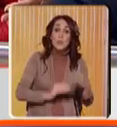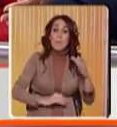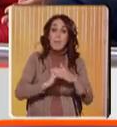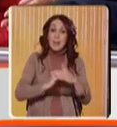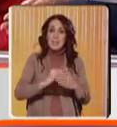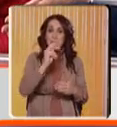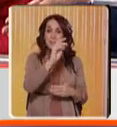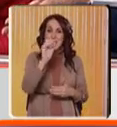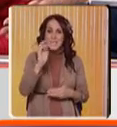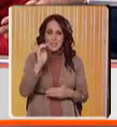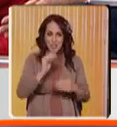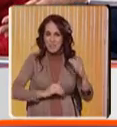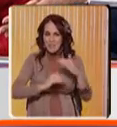máximo.